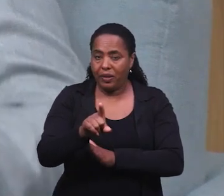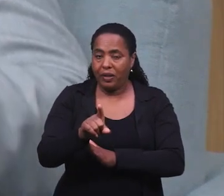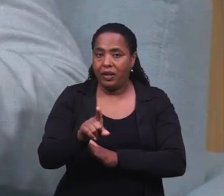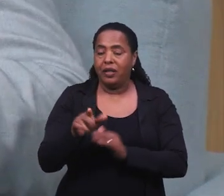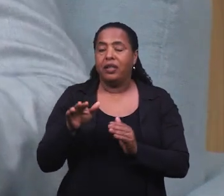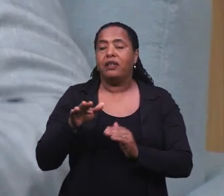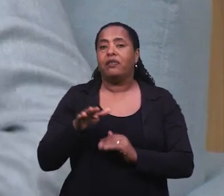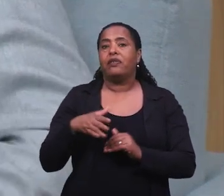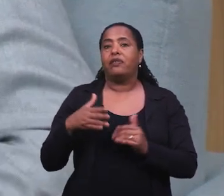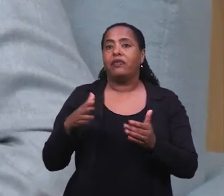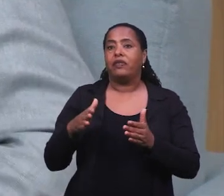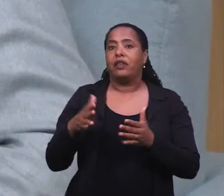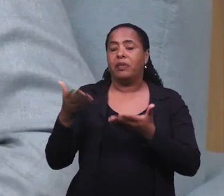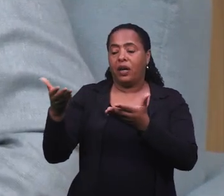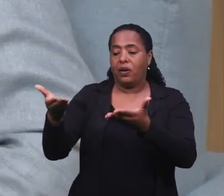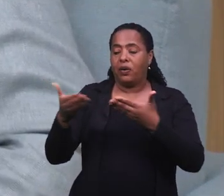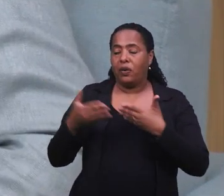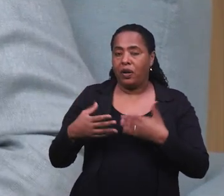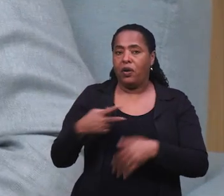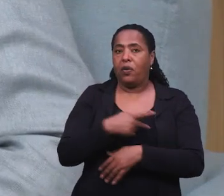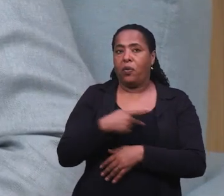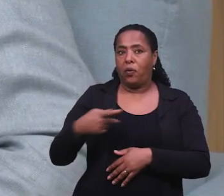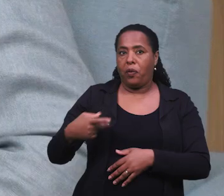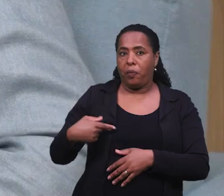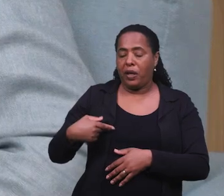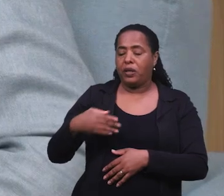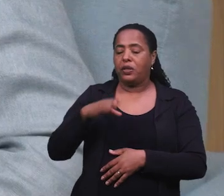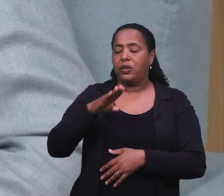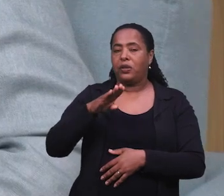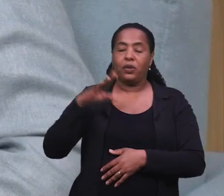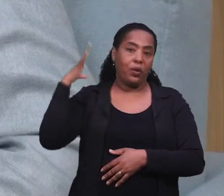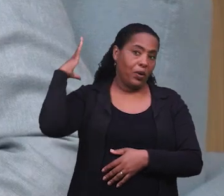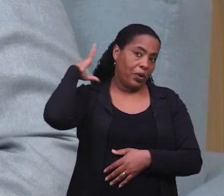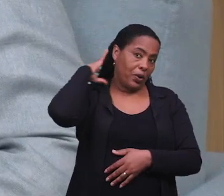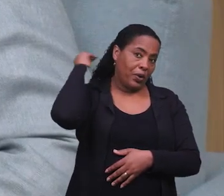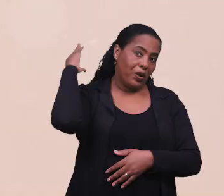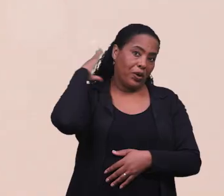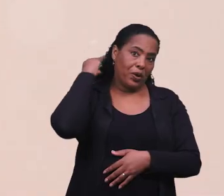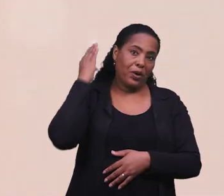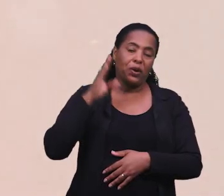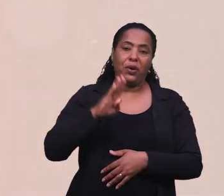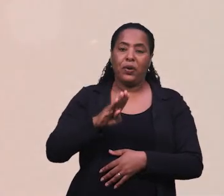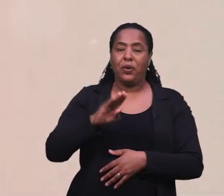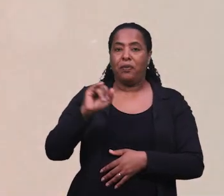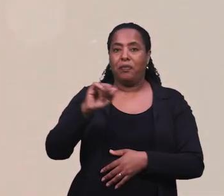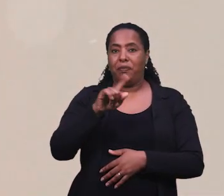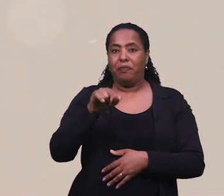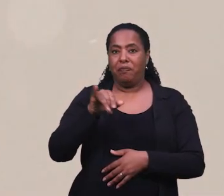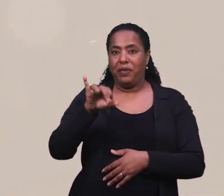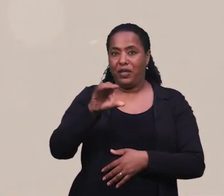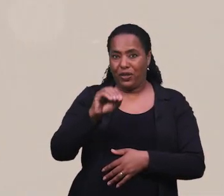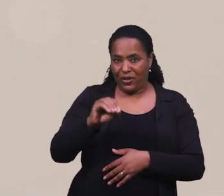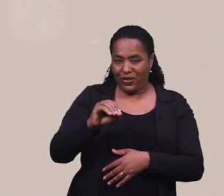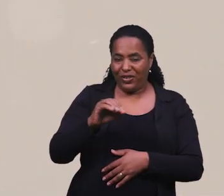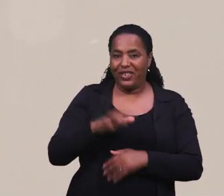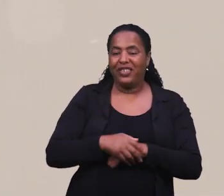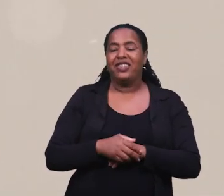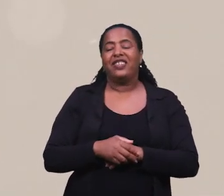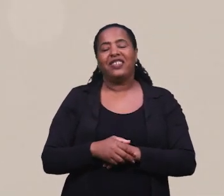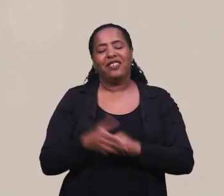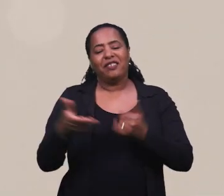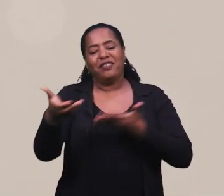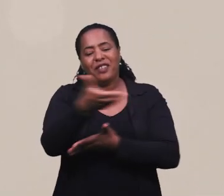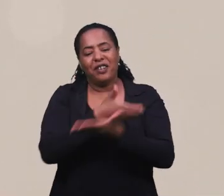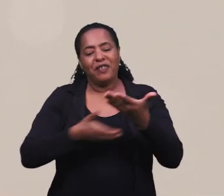Bísio, responde para a gente aí a pergunta da nossa irmã Alice, por favor. Pastor Abel, é importante uma atenção